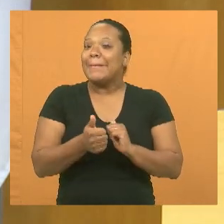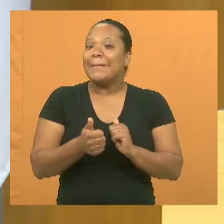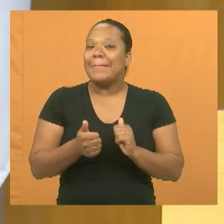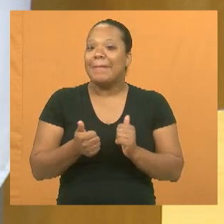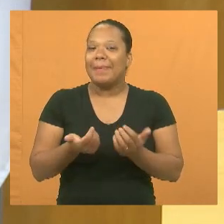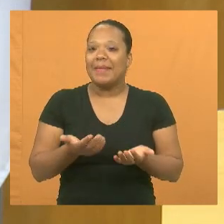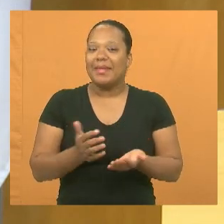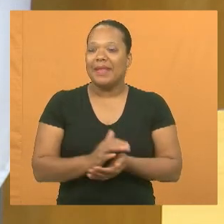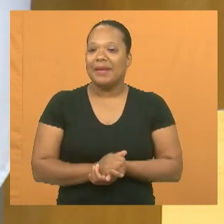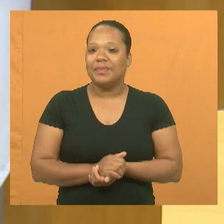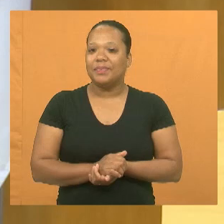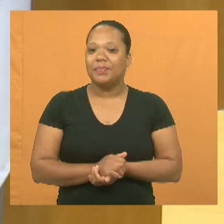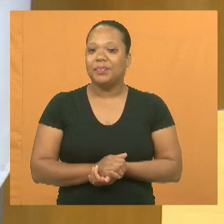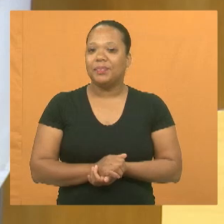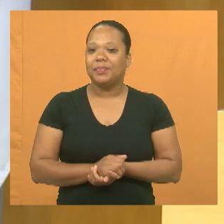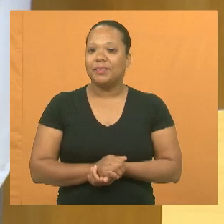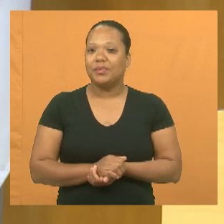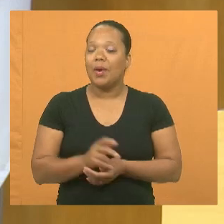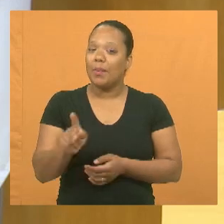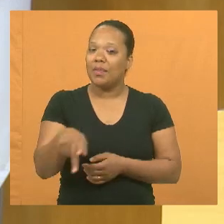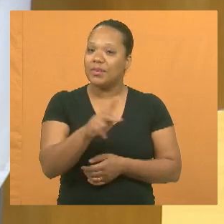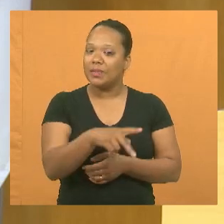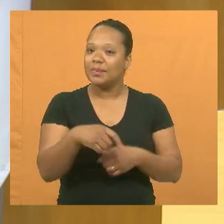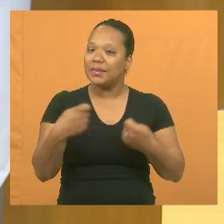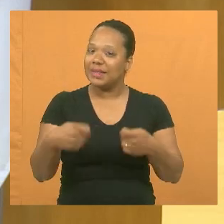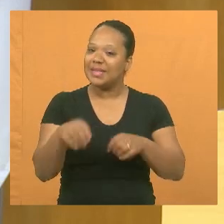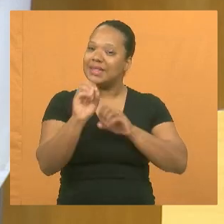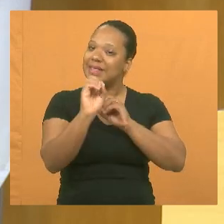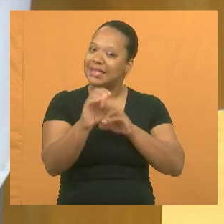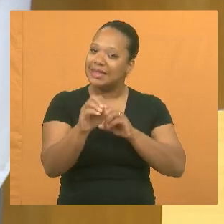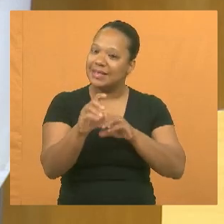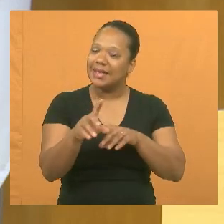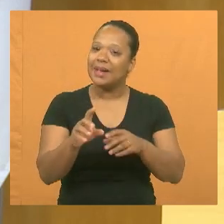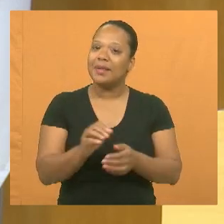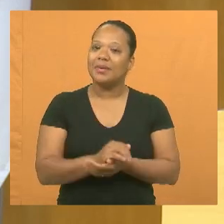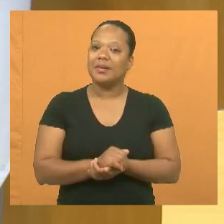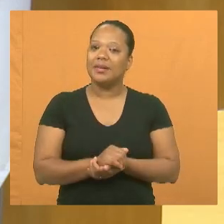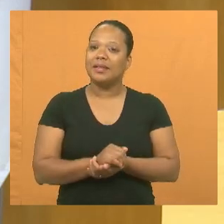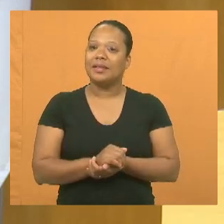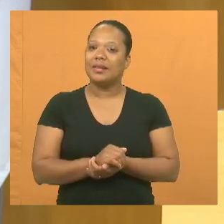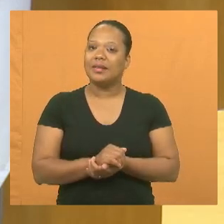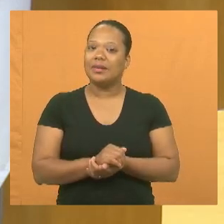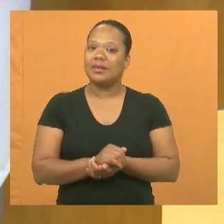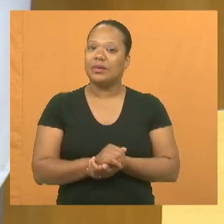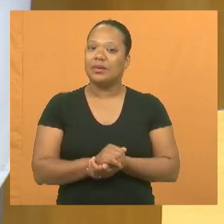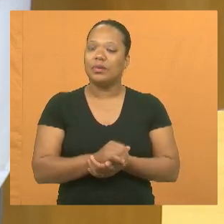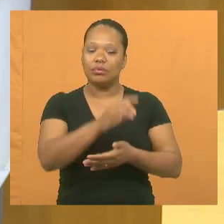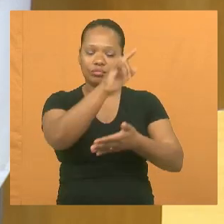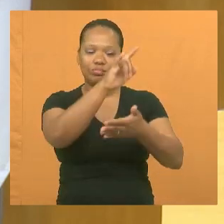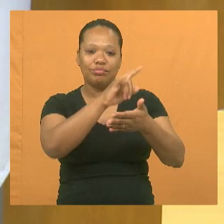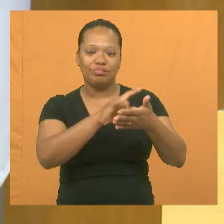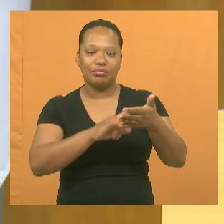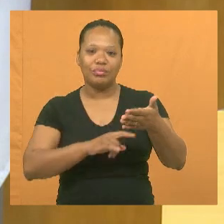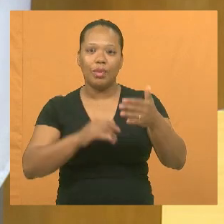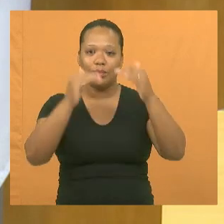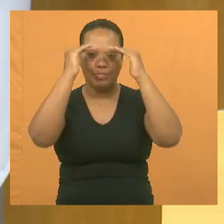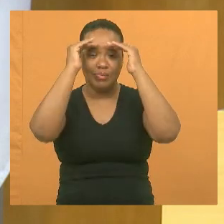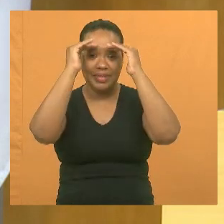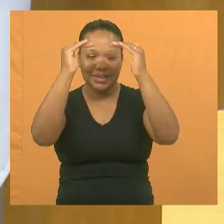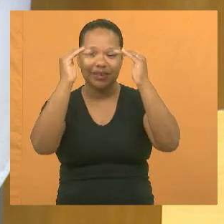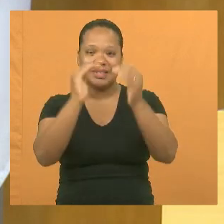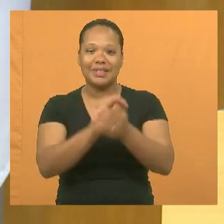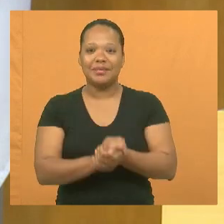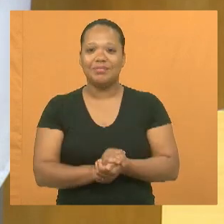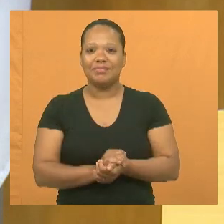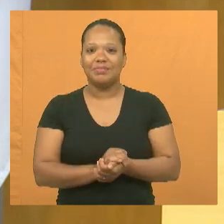porque além dele ter que ensinar o que sabe, seguir um currículo que muitas vezes não é o desejável